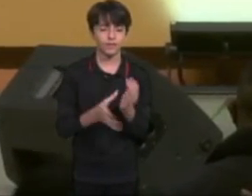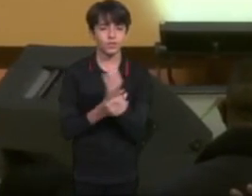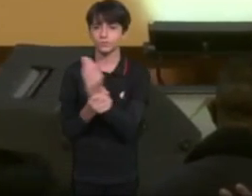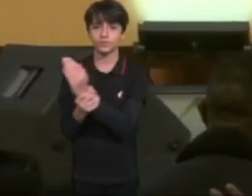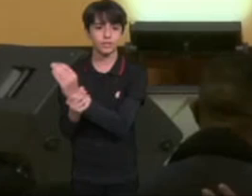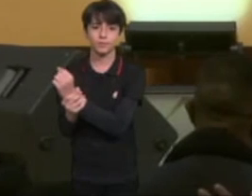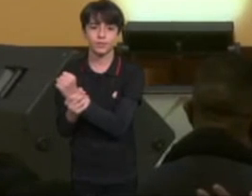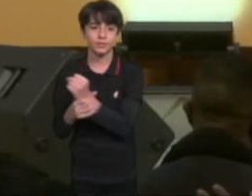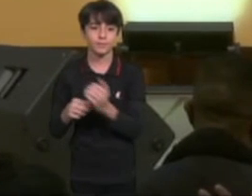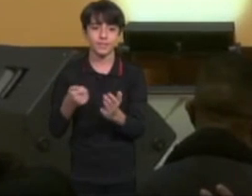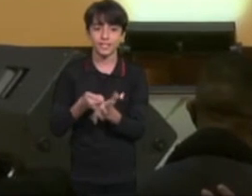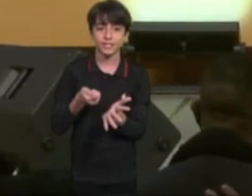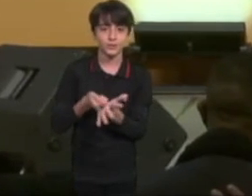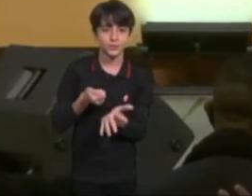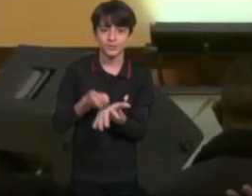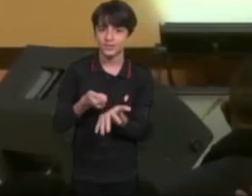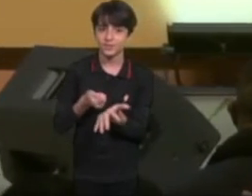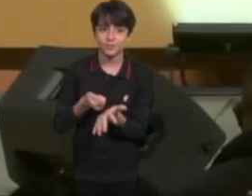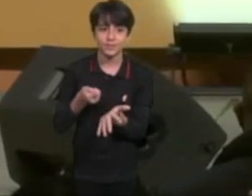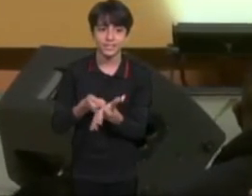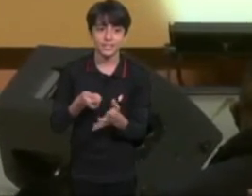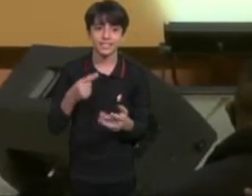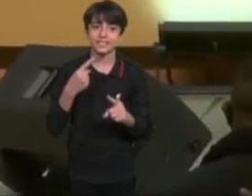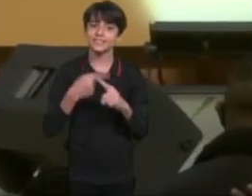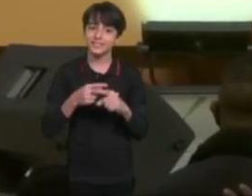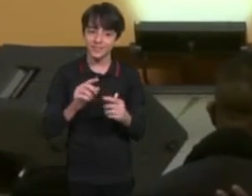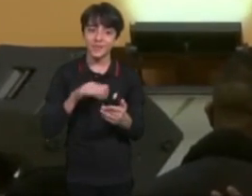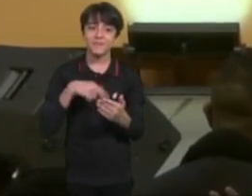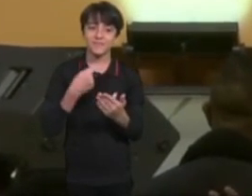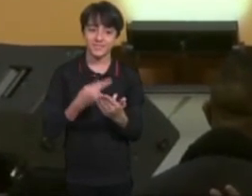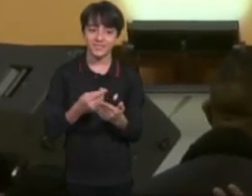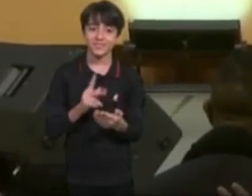brigar porque a decisão é pessoal